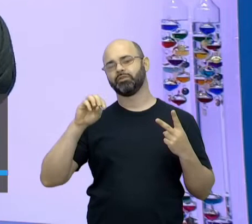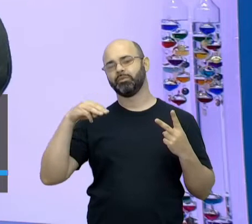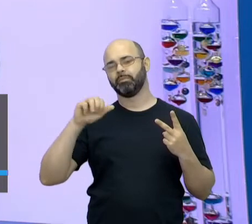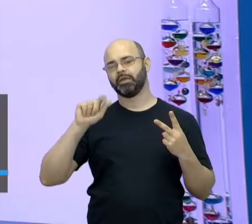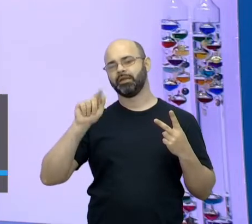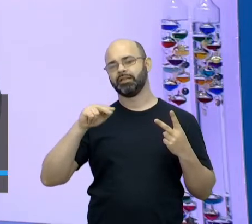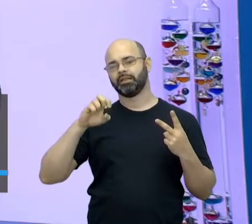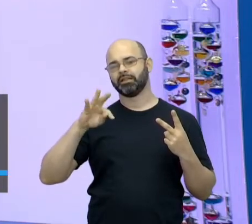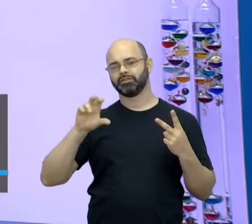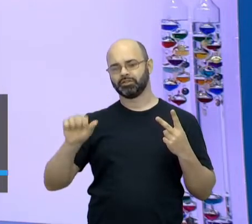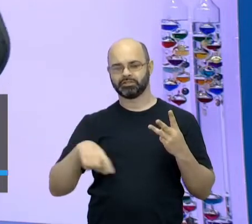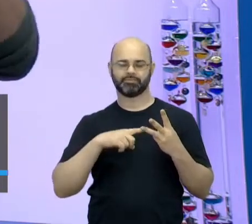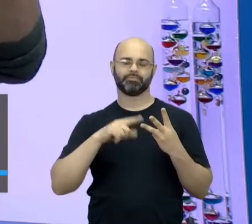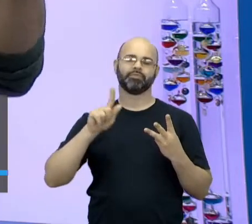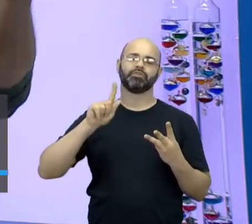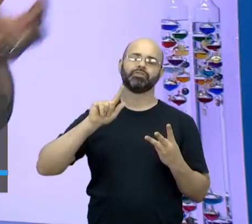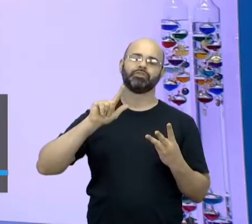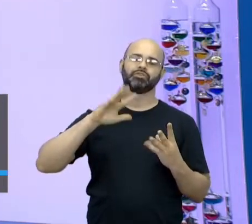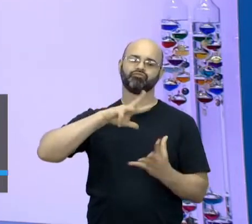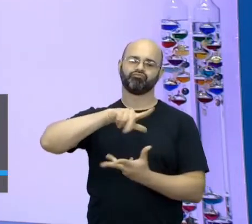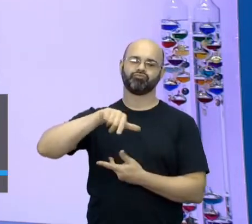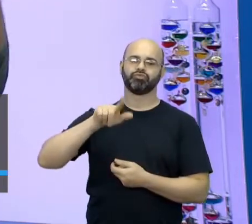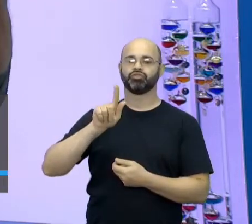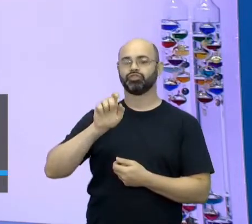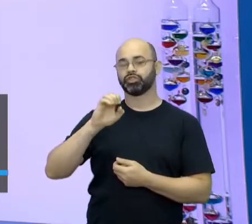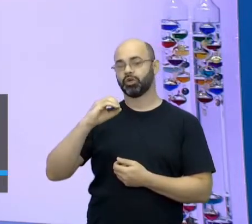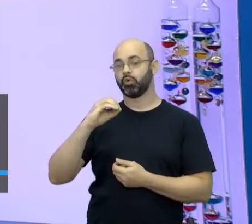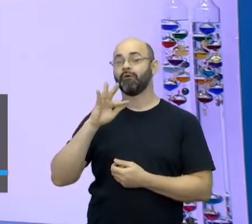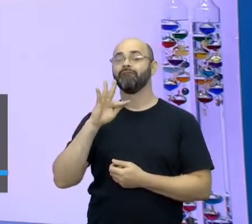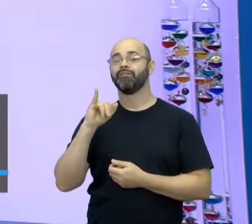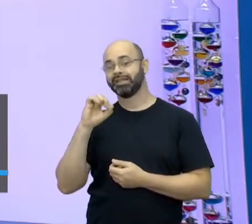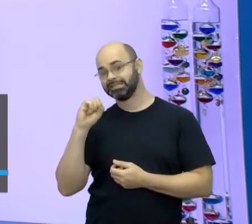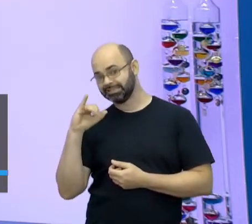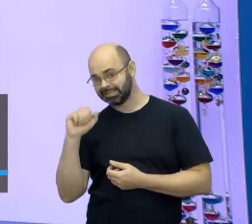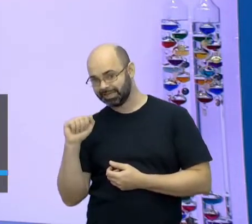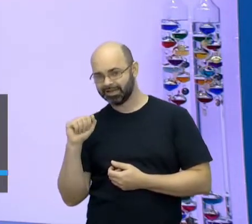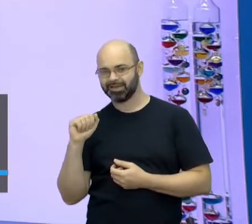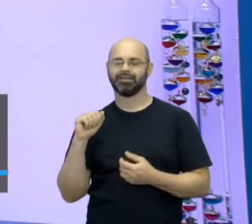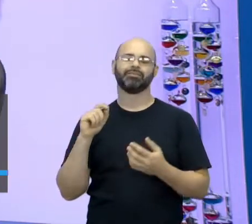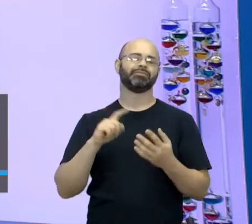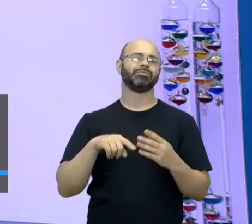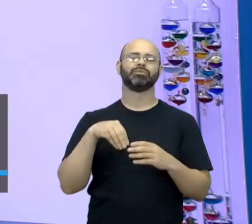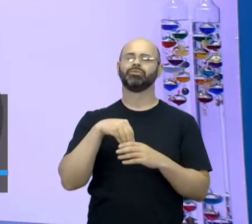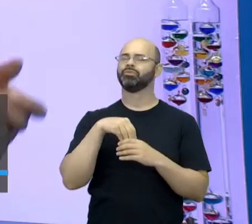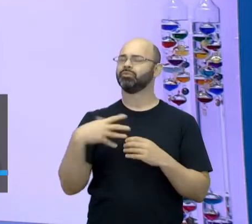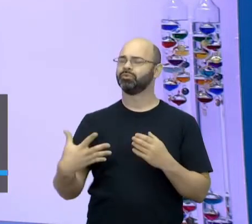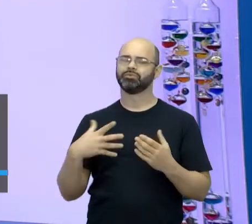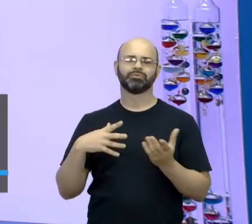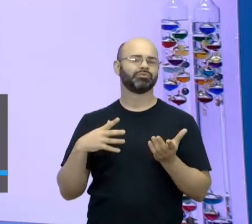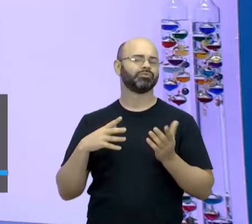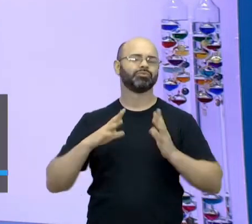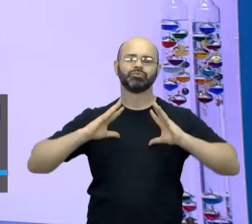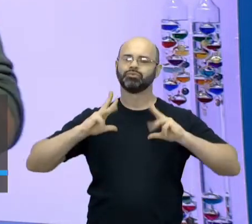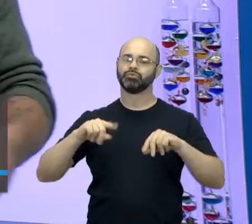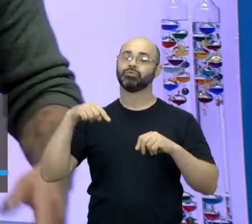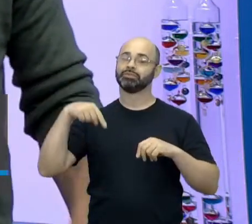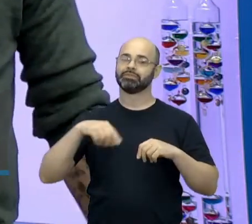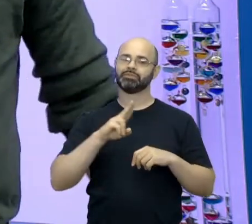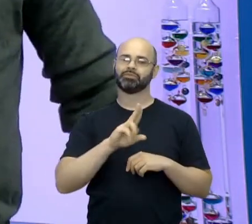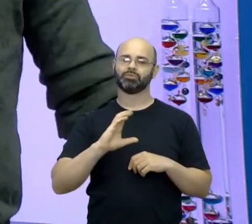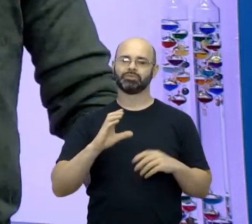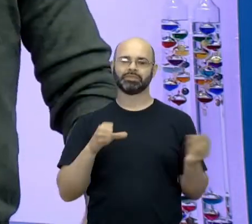da questão da geofísica, eu estou incluindo todos os conteúdos, os conceitos de ondas nesse componente curricular,